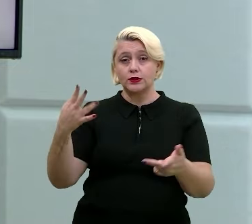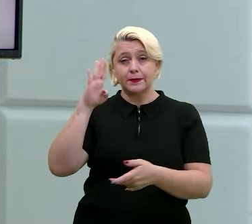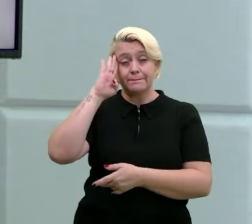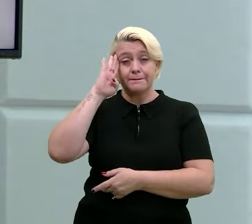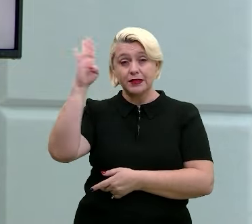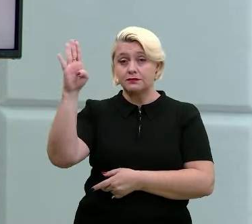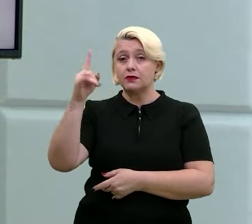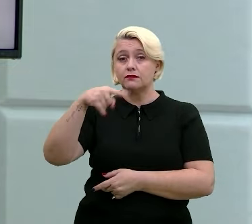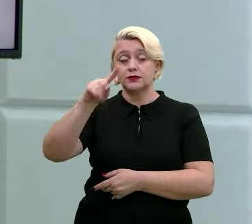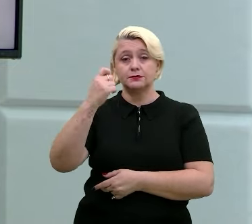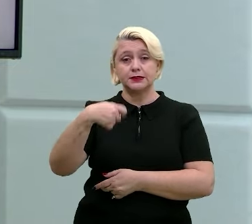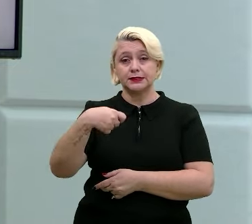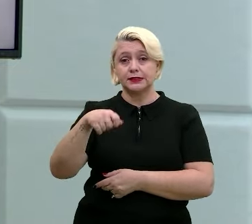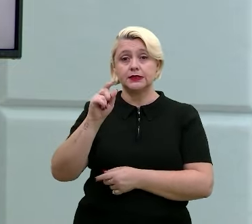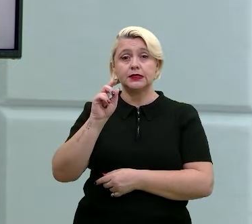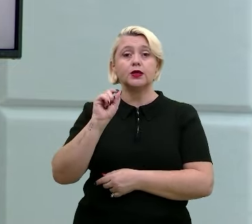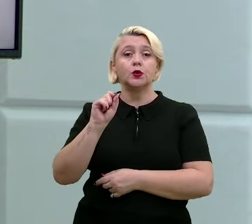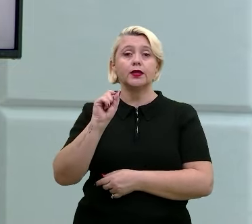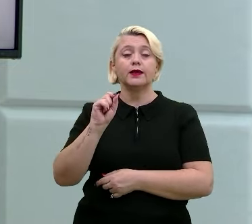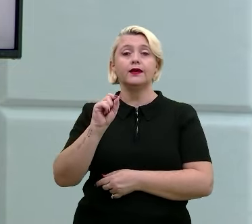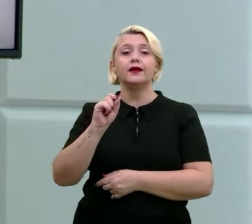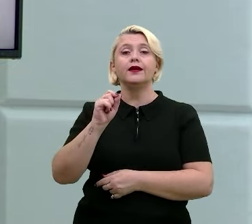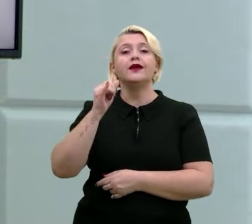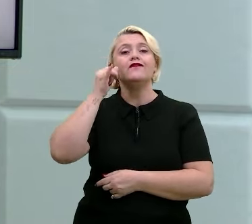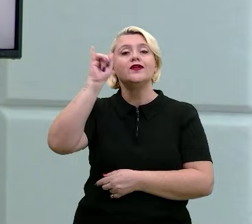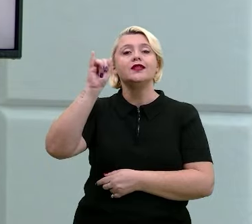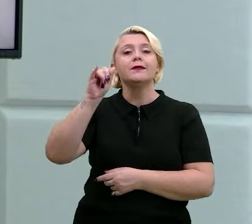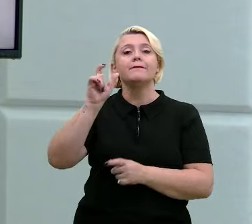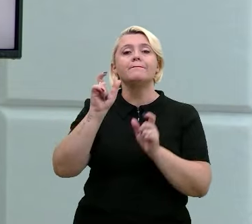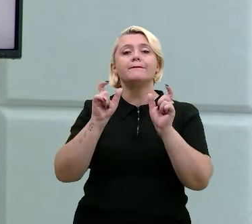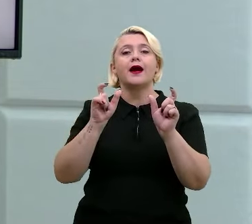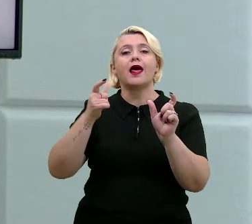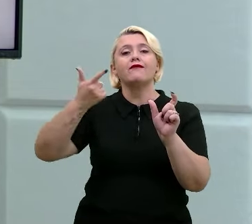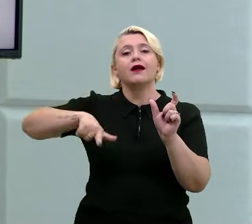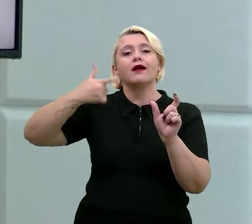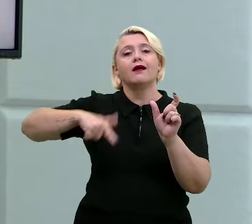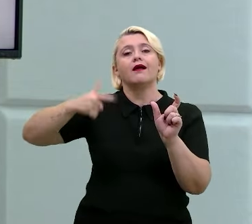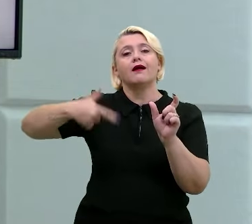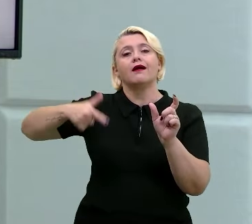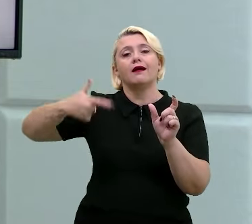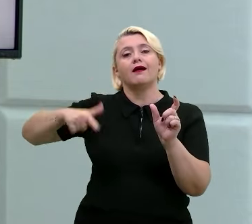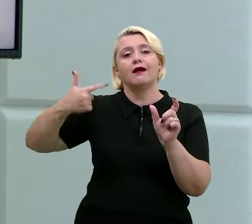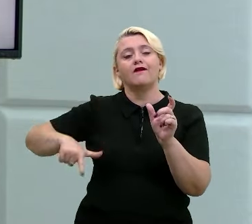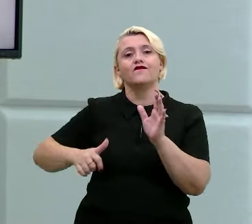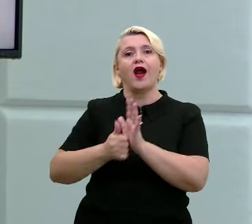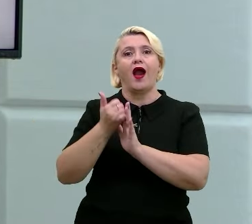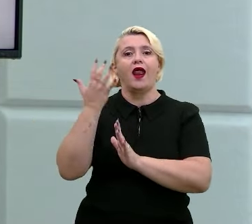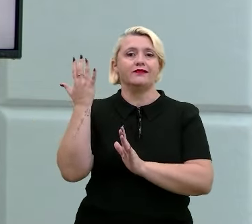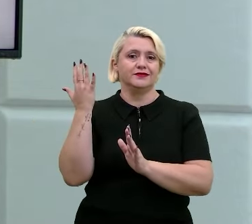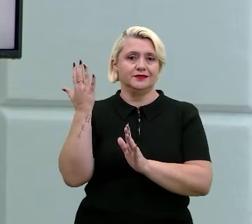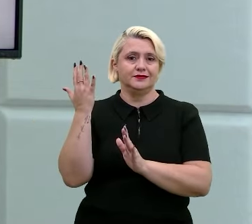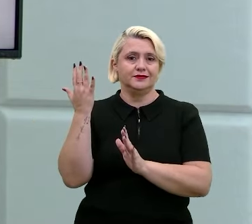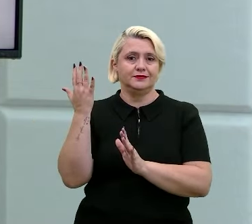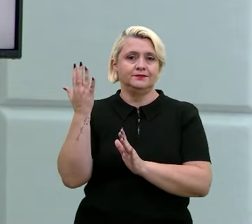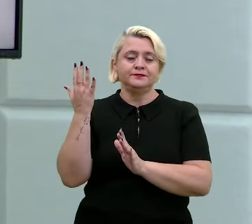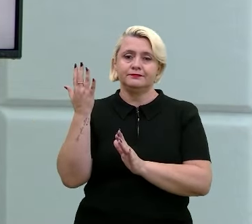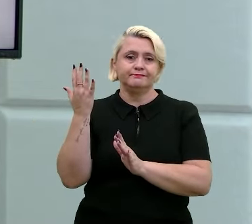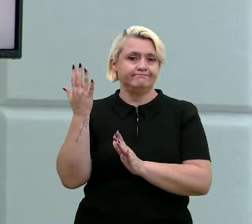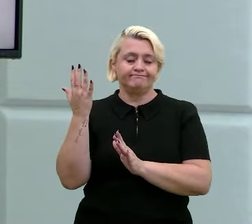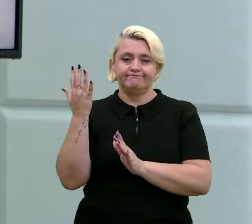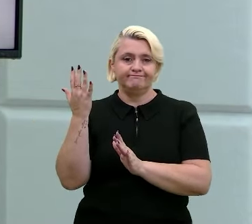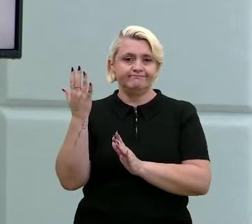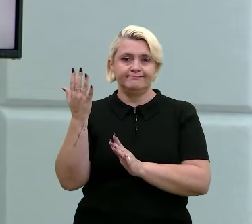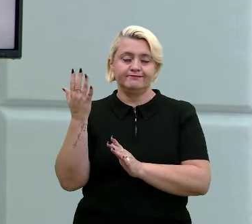fundamentais é evitar a repetição de palavras, de termos. Nem sempre a